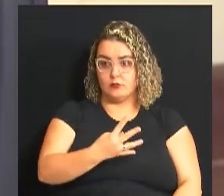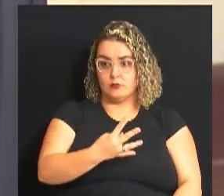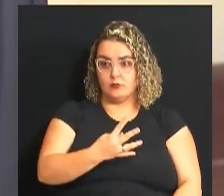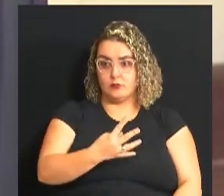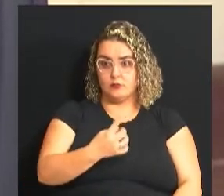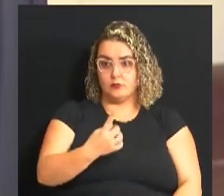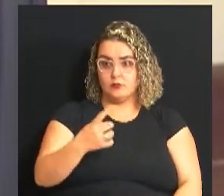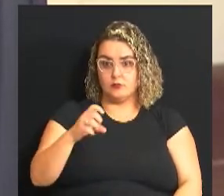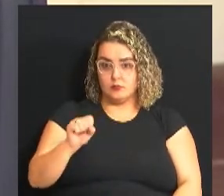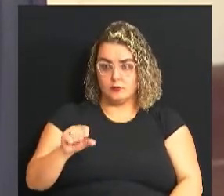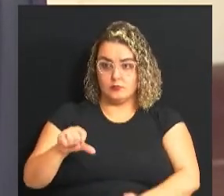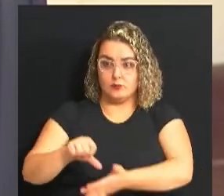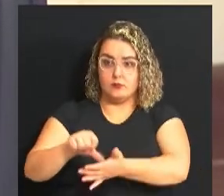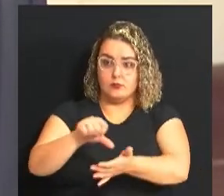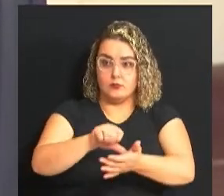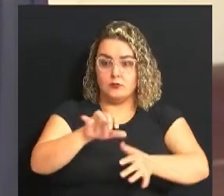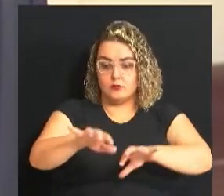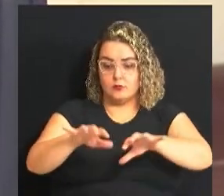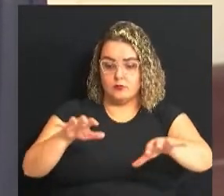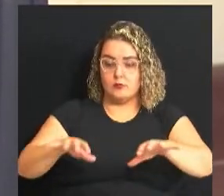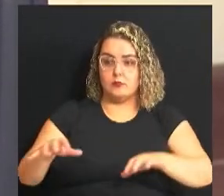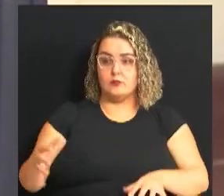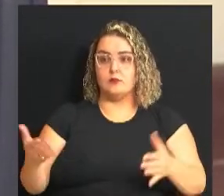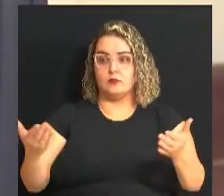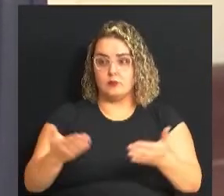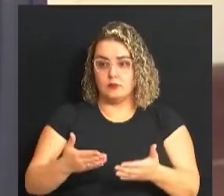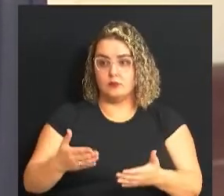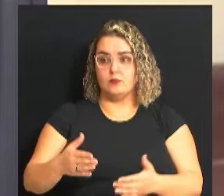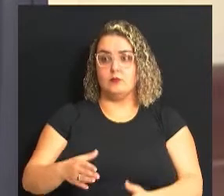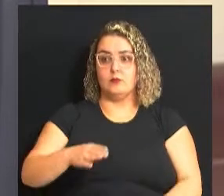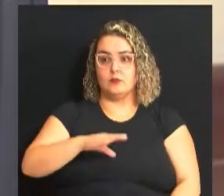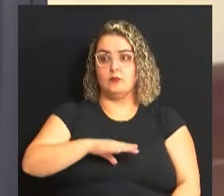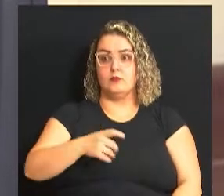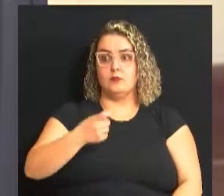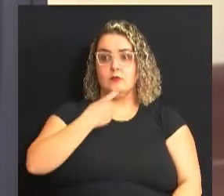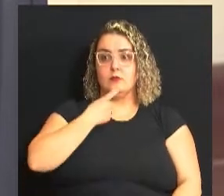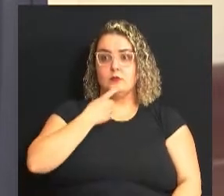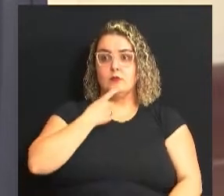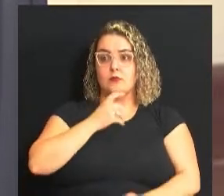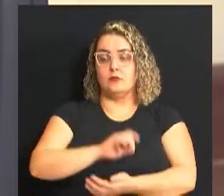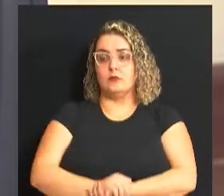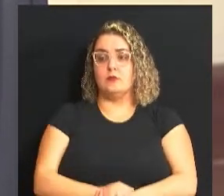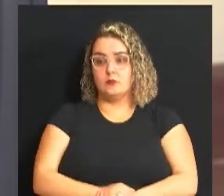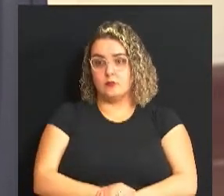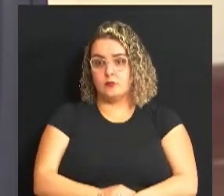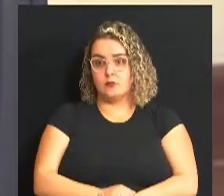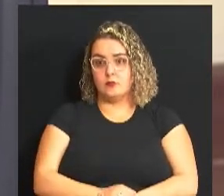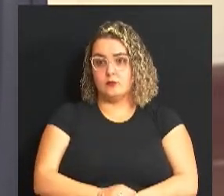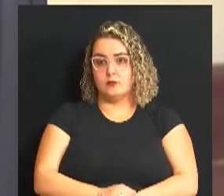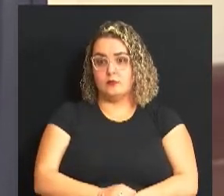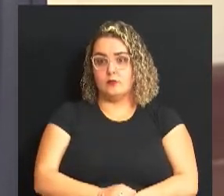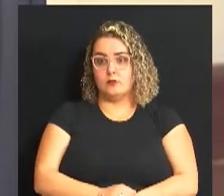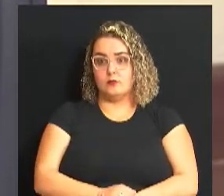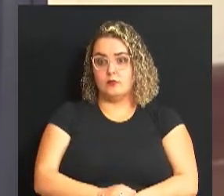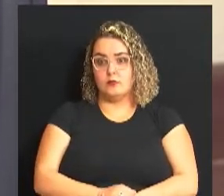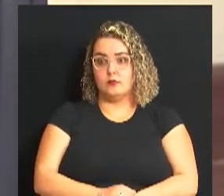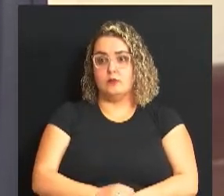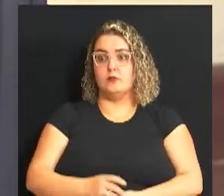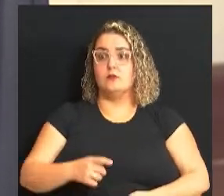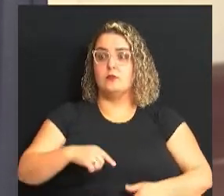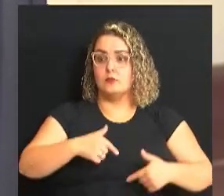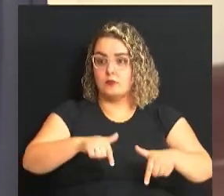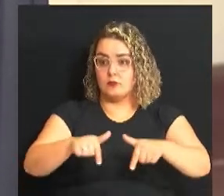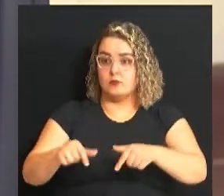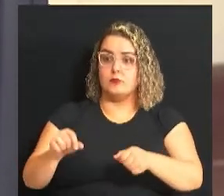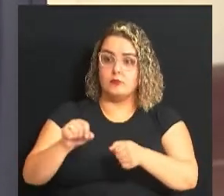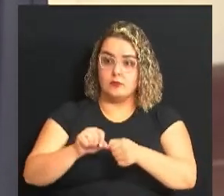418 núcleos mapeados hoje no município, né? Então, assim, nós temos um grande trabalho a ser feito. O